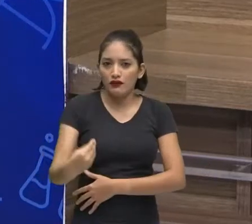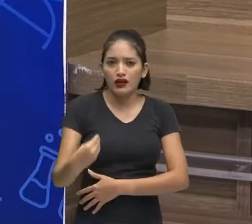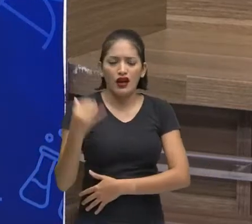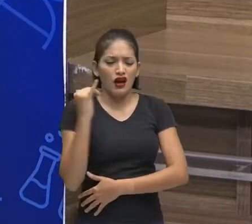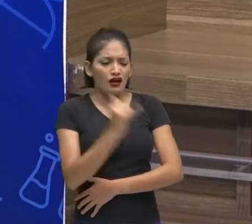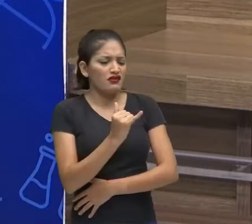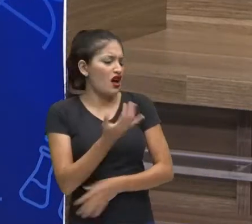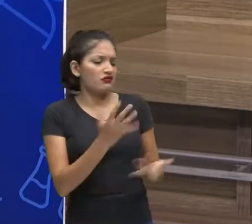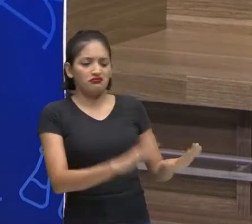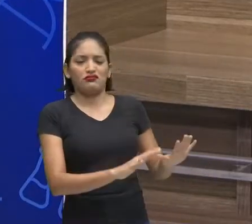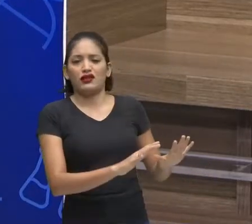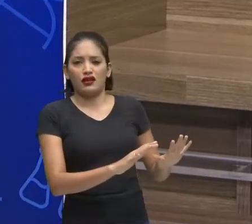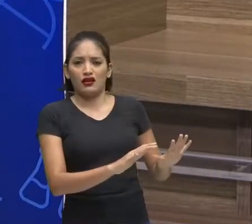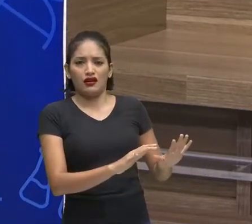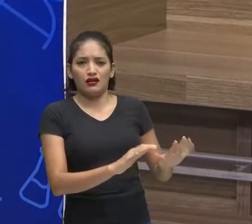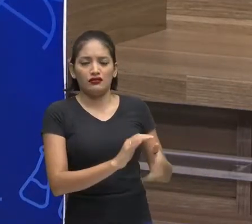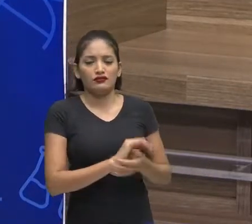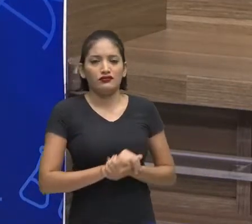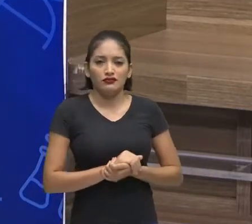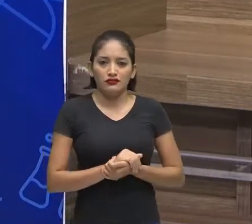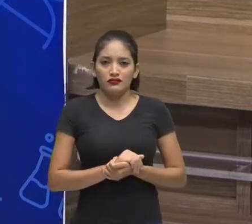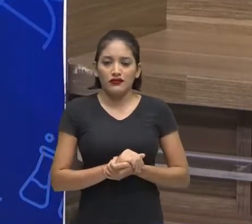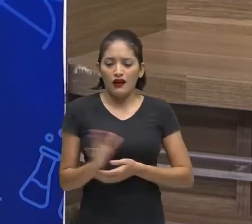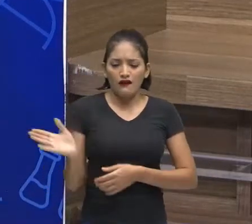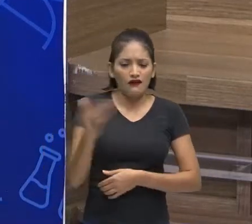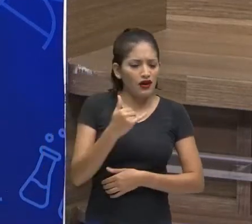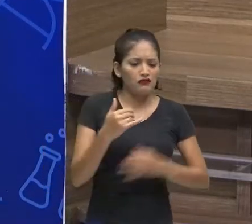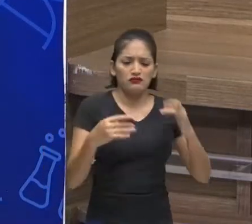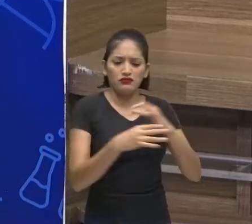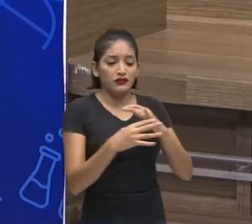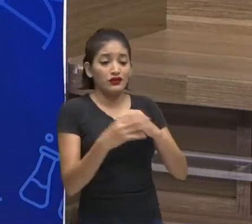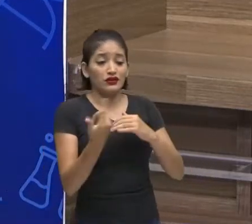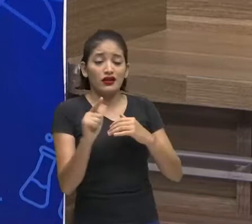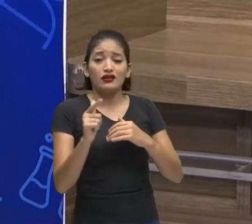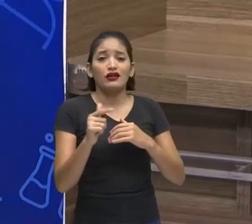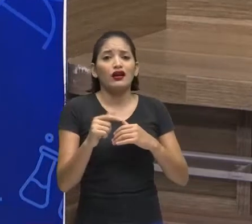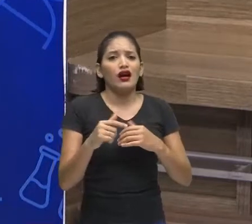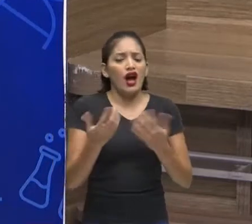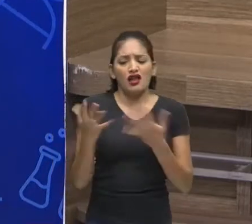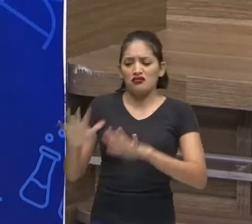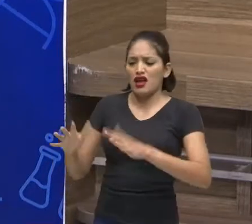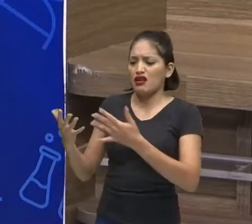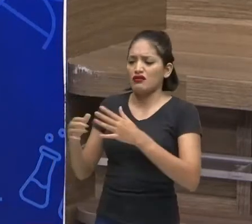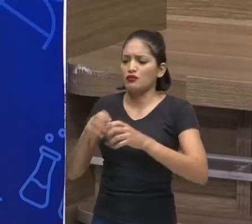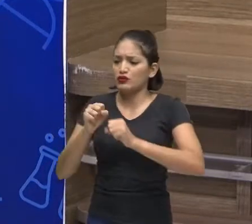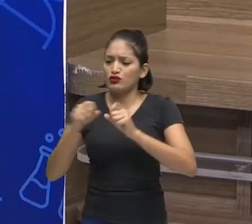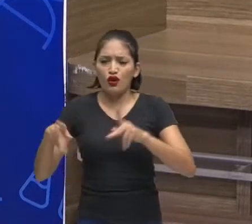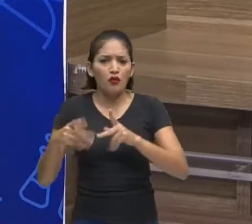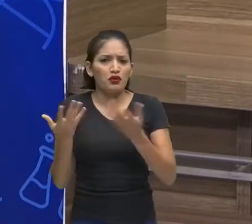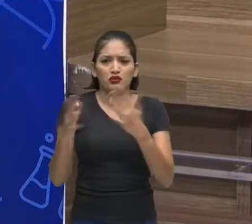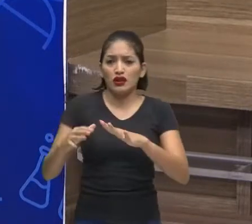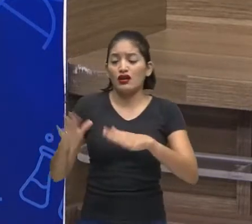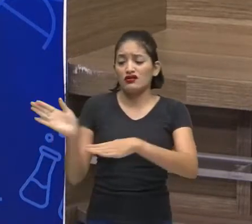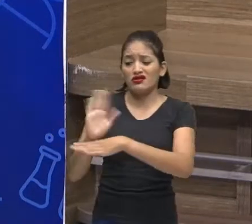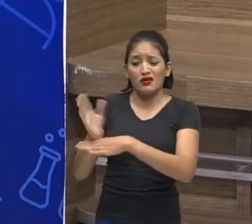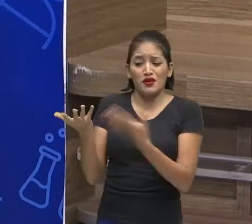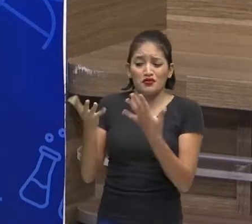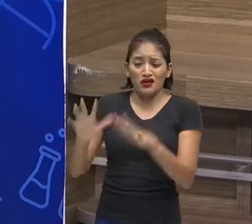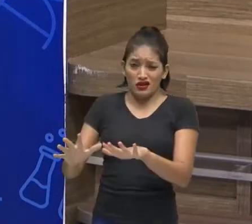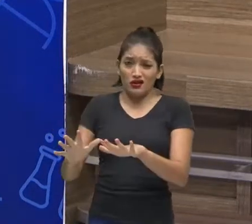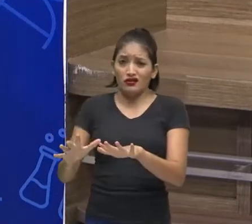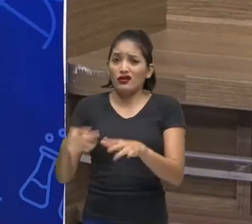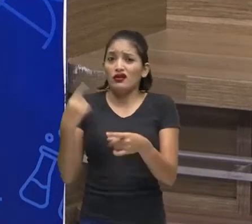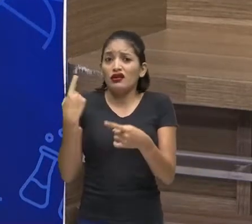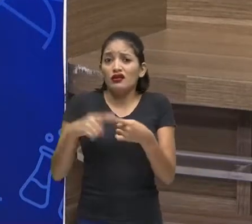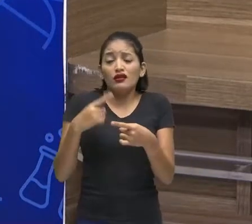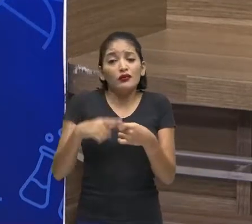estou afim não. Vamos no centro da cidade? Não estou afim. Vamos no shopping? Não estou afim. Vamos no cinema? Não estou afim. Que é porque eu